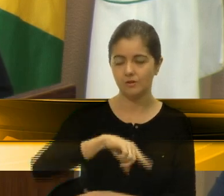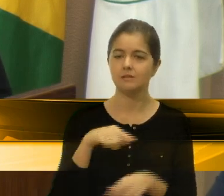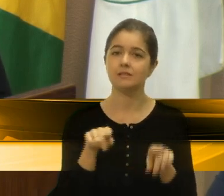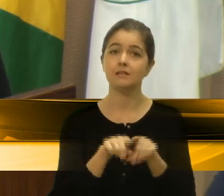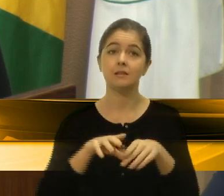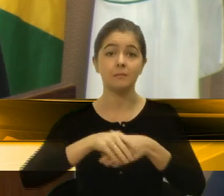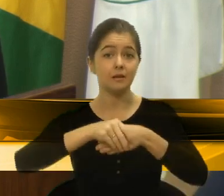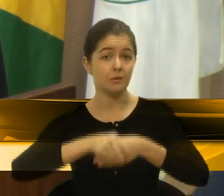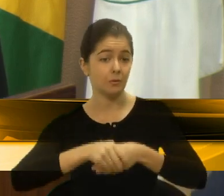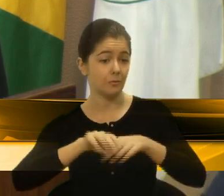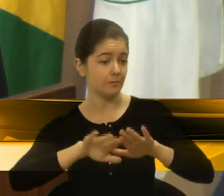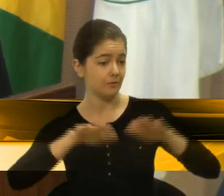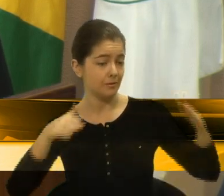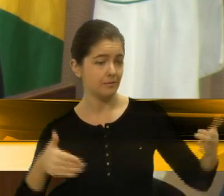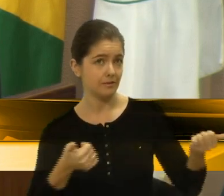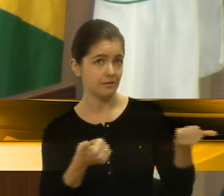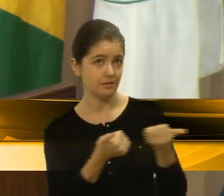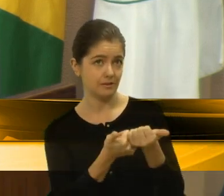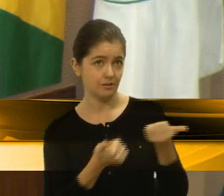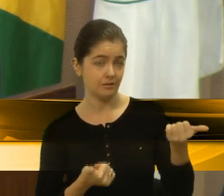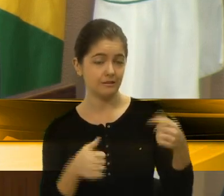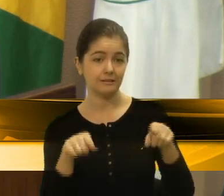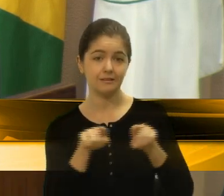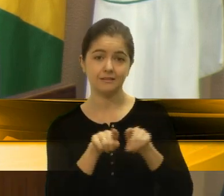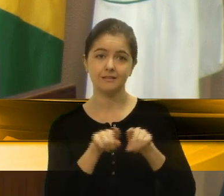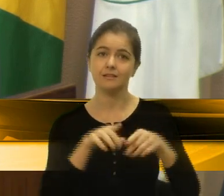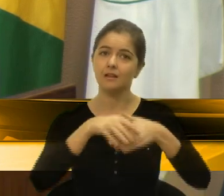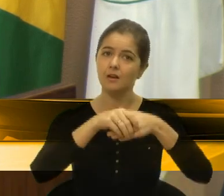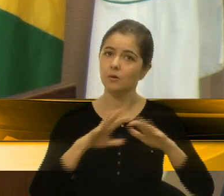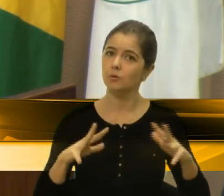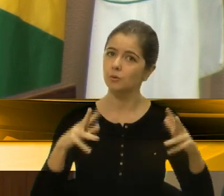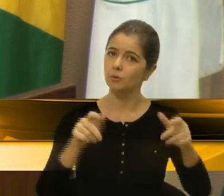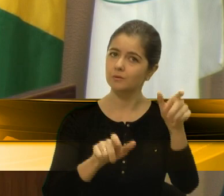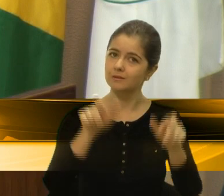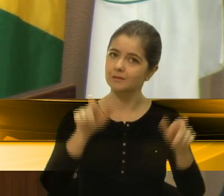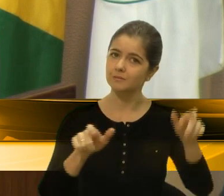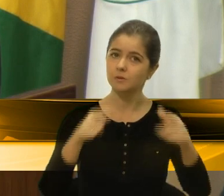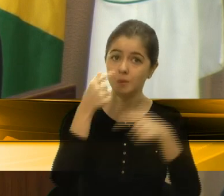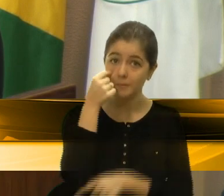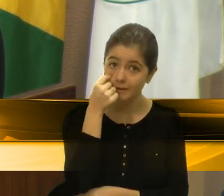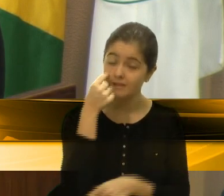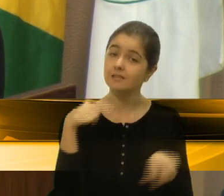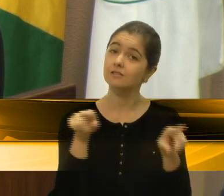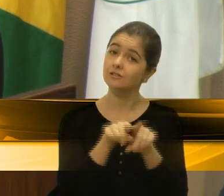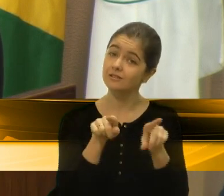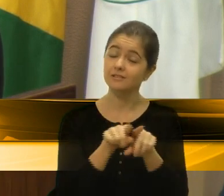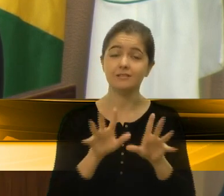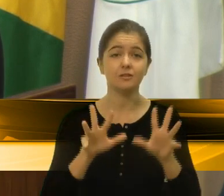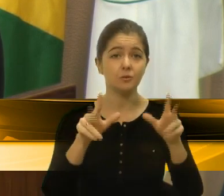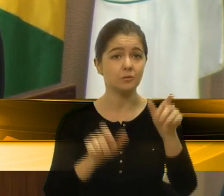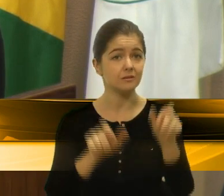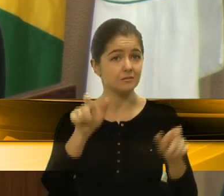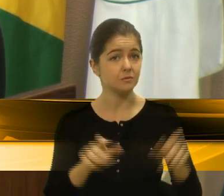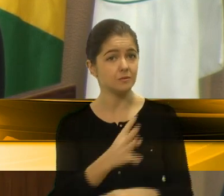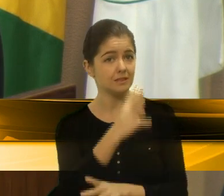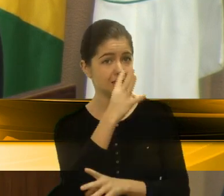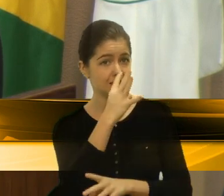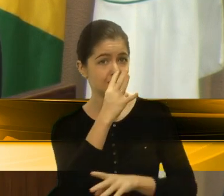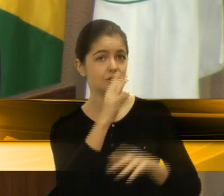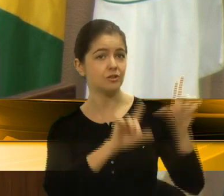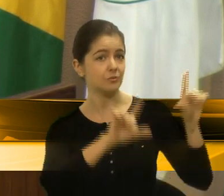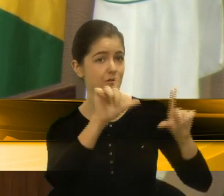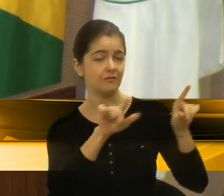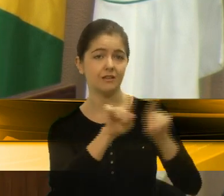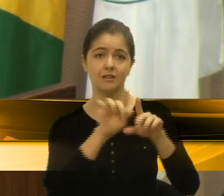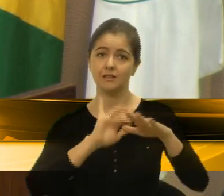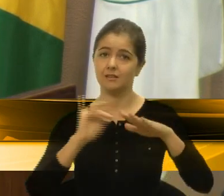Cumprimento a mesa, cumprimento todas as pessoas que se encontram aqui presentes e a todos que estão nos assistindo também ao vivo e nas redes sociais. Meu nome é